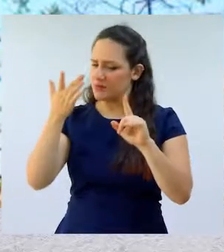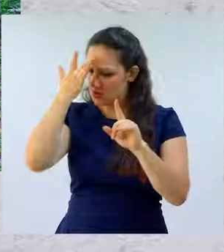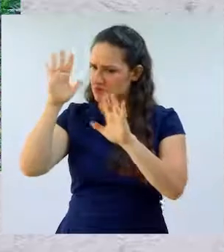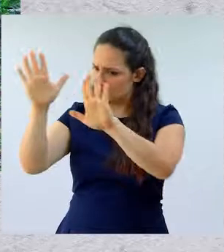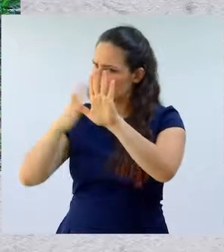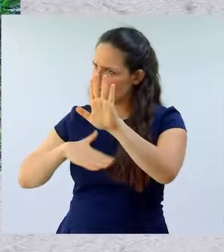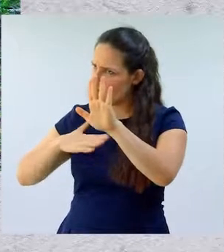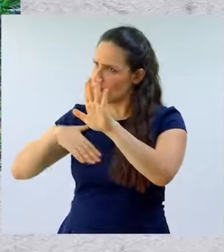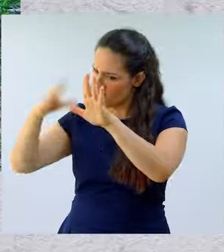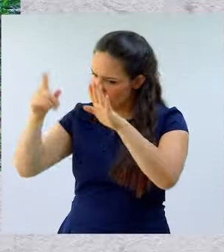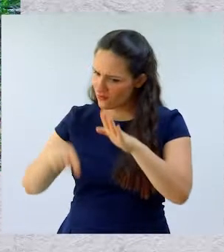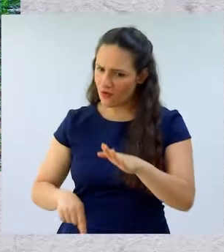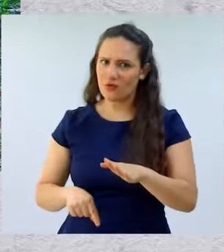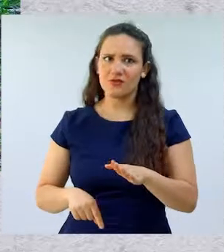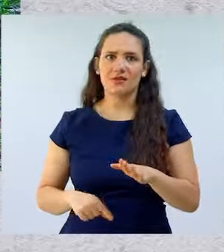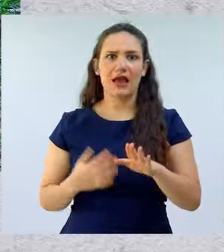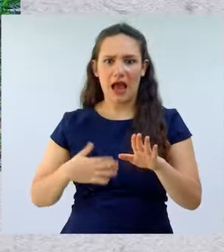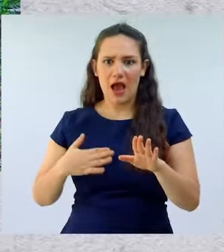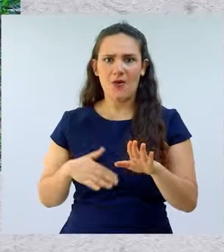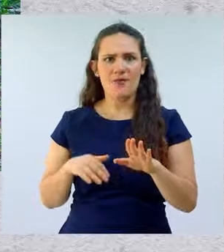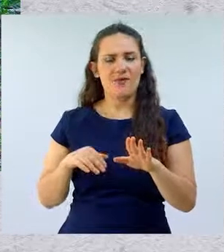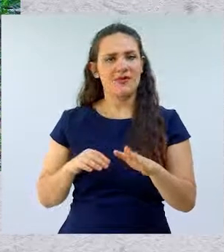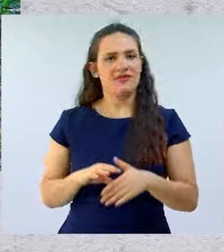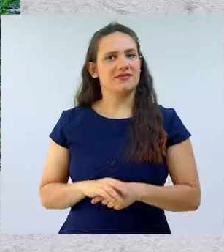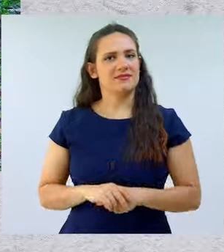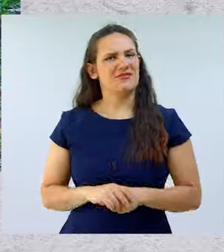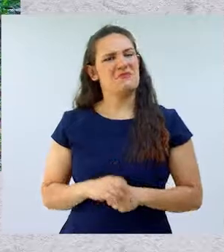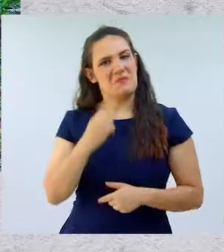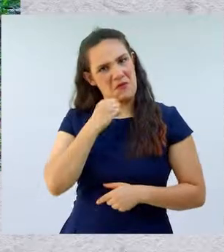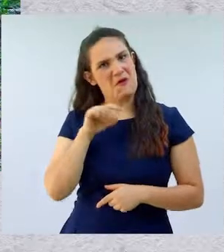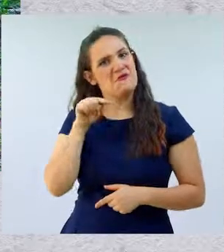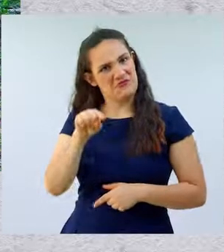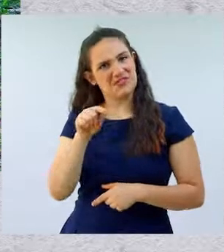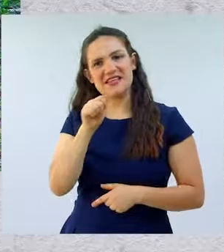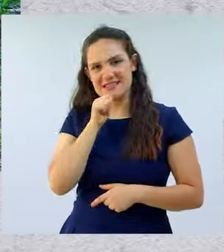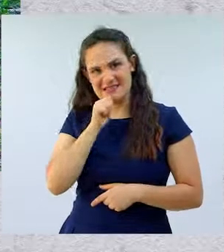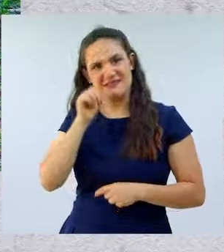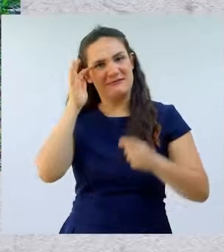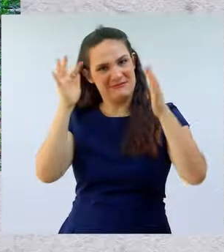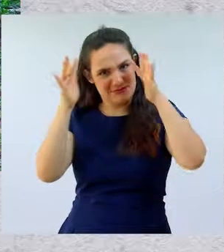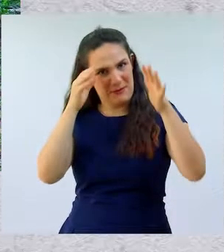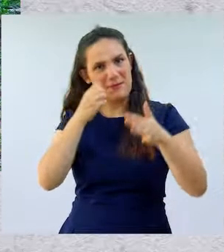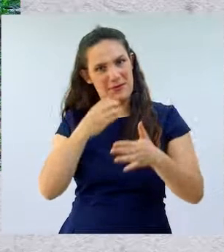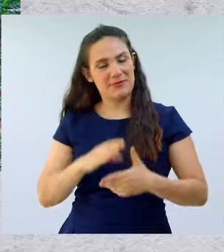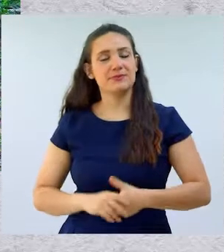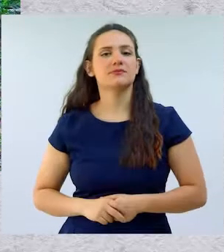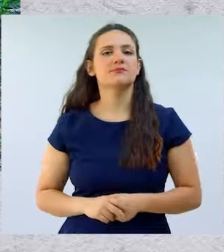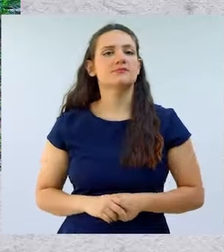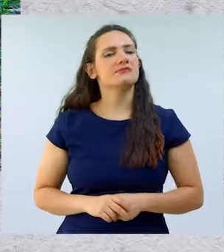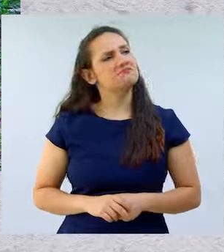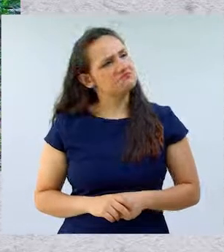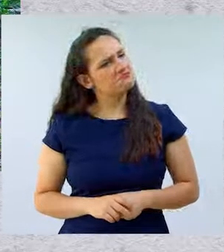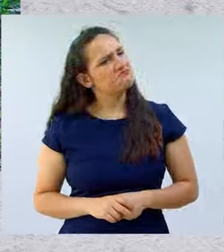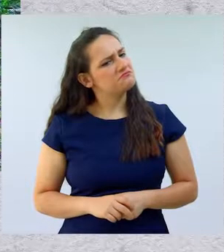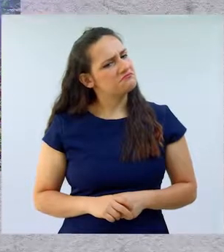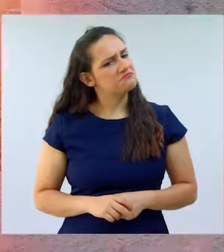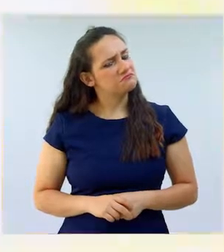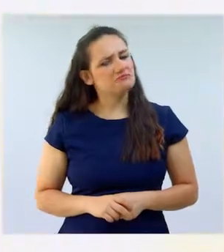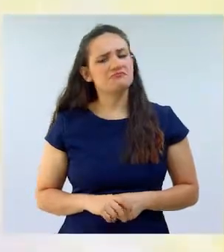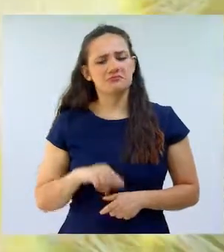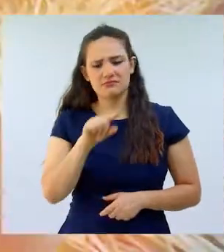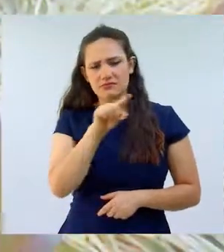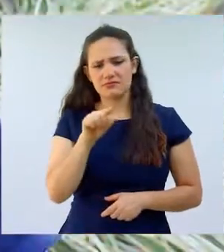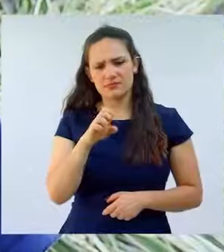pessoas me põem um pouco no chão. Ainda bem que tu colocaram muito você no chão, que você produziu tanta coisa. Aí o Zé Marcos